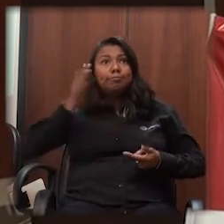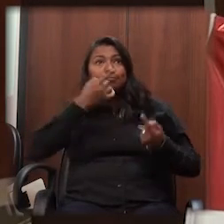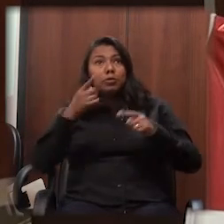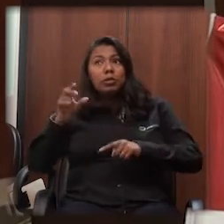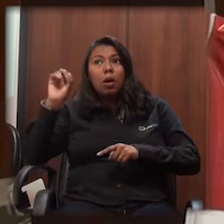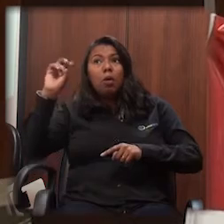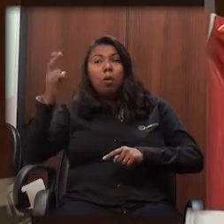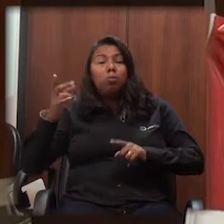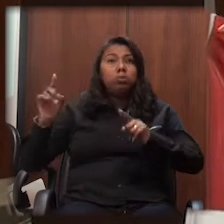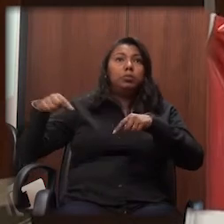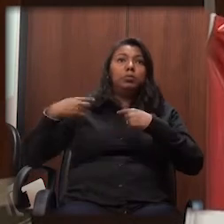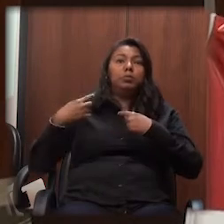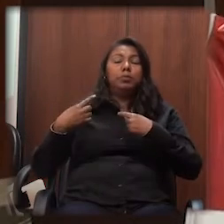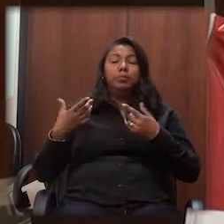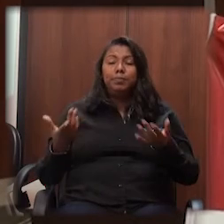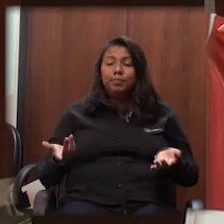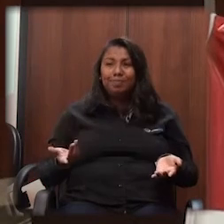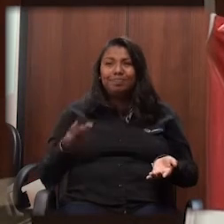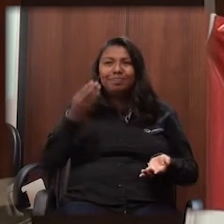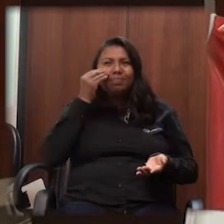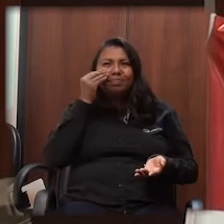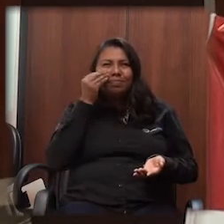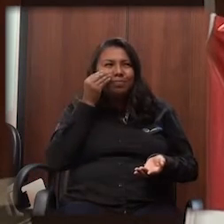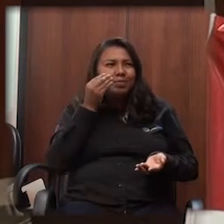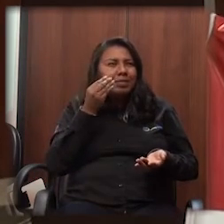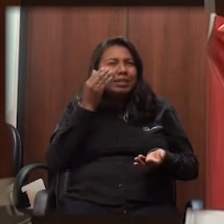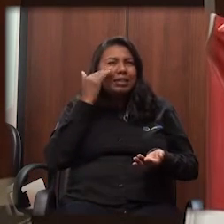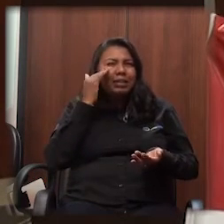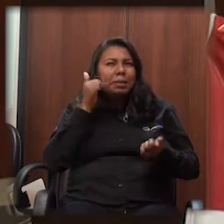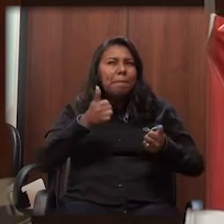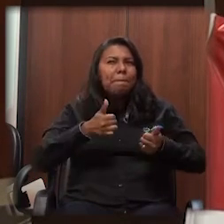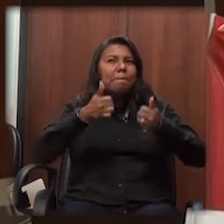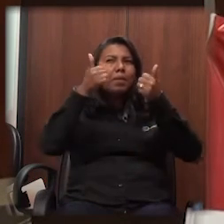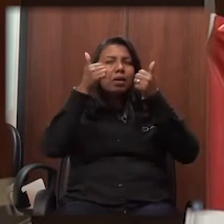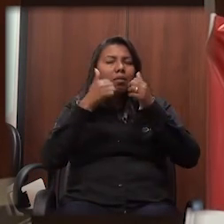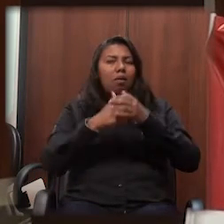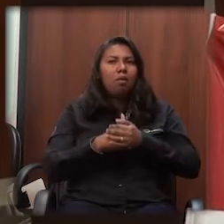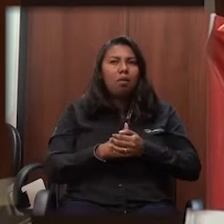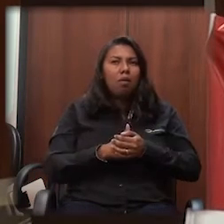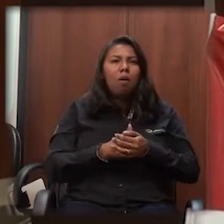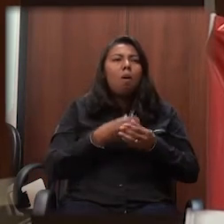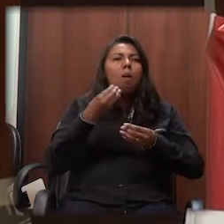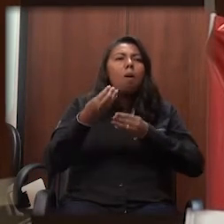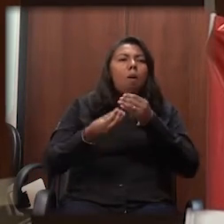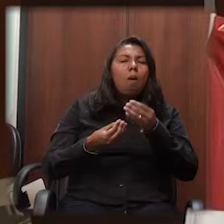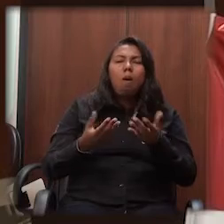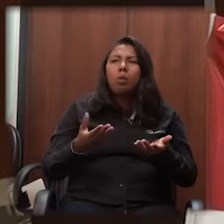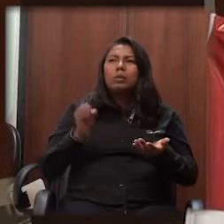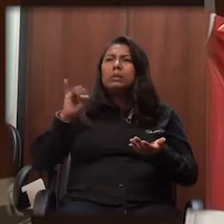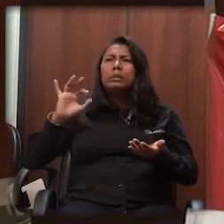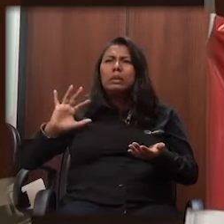tentando, digamos assim, especificar melhor a pergunta no sentido de como que lida com isso quando isso